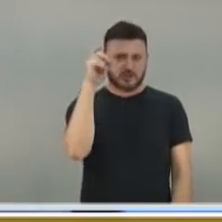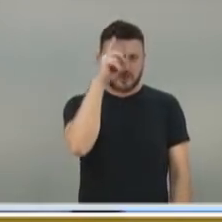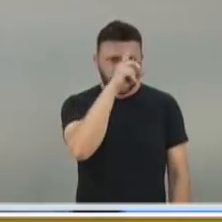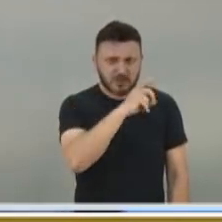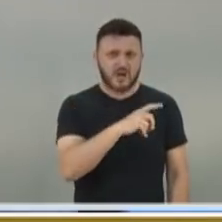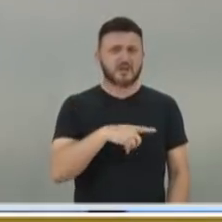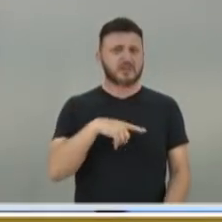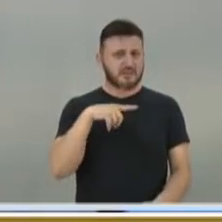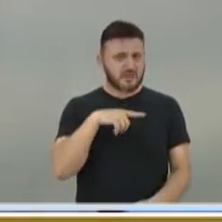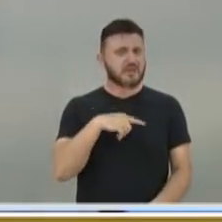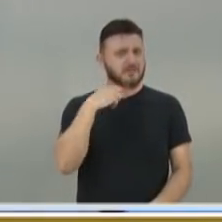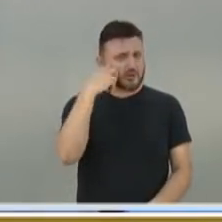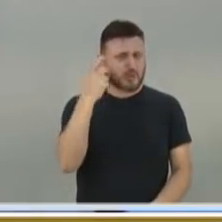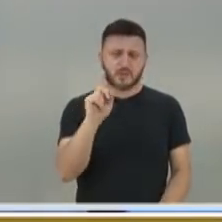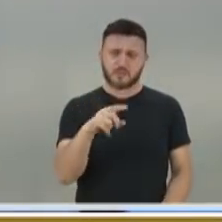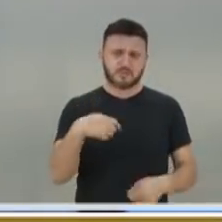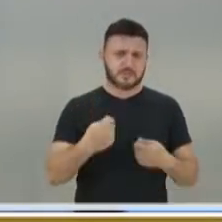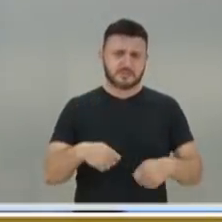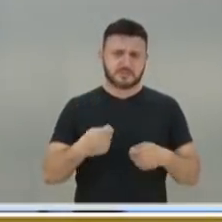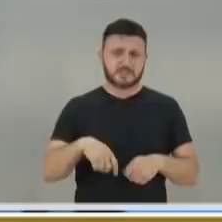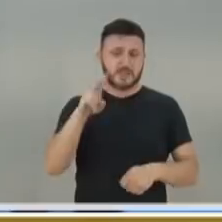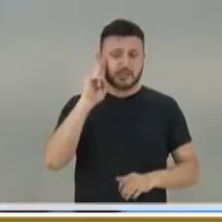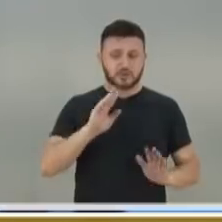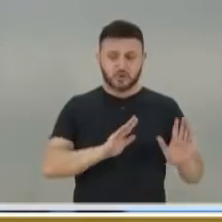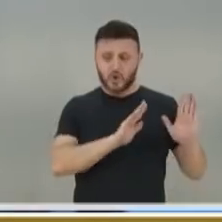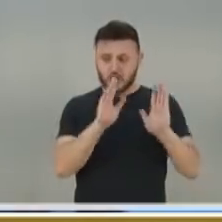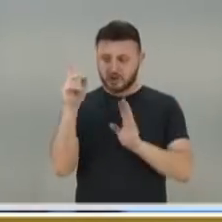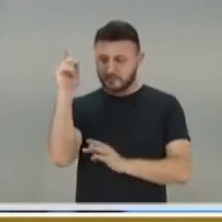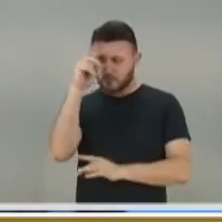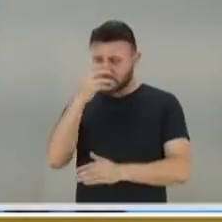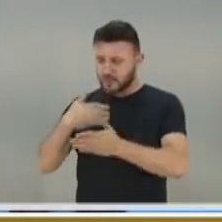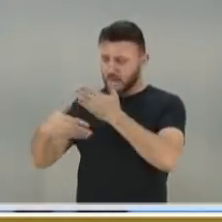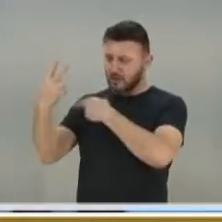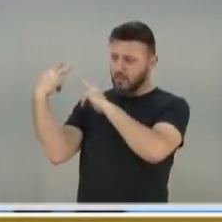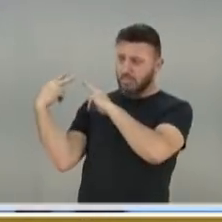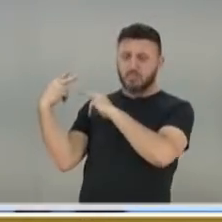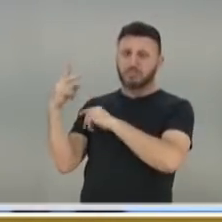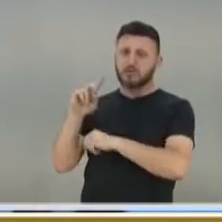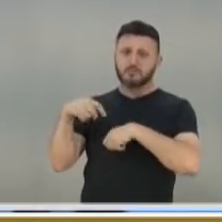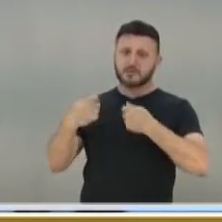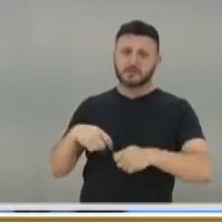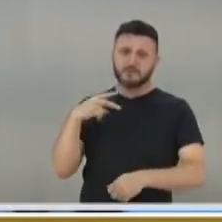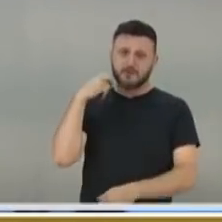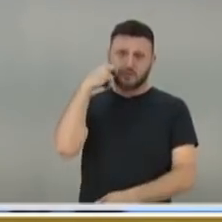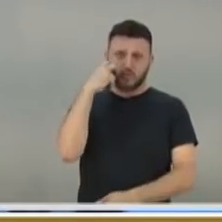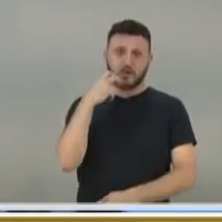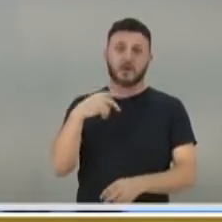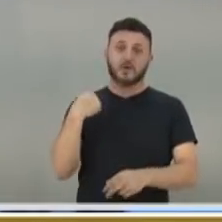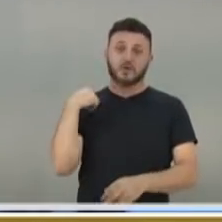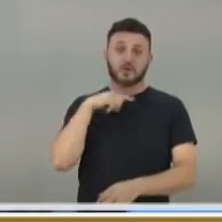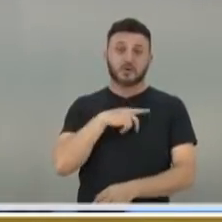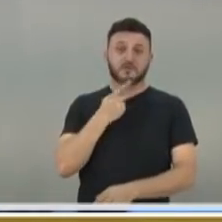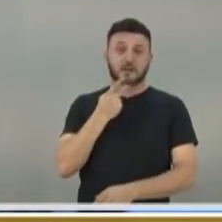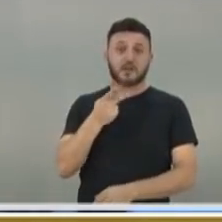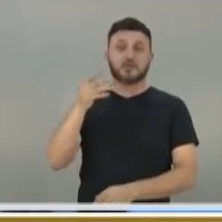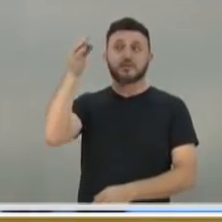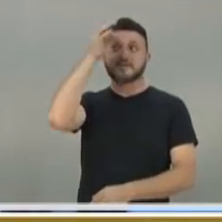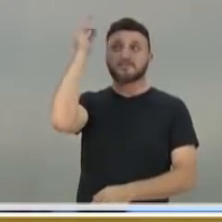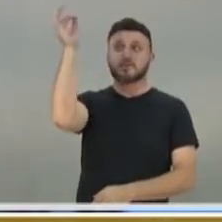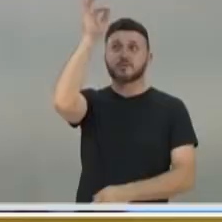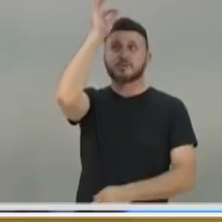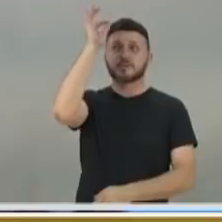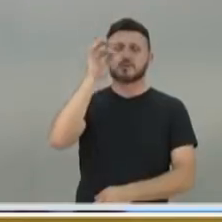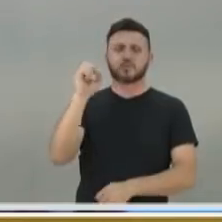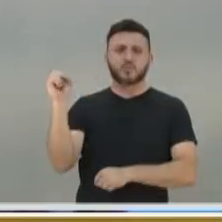realidade difícil, da história. Nós temos que dizer que o Espírito Santo cria nova todas as coisas,